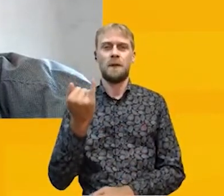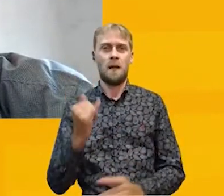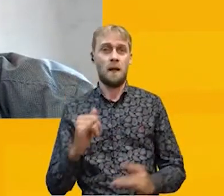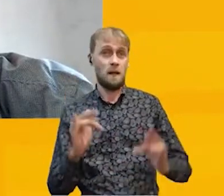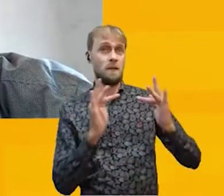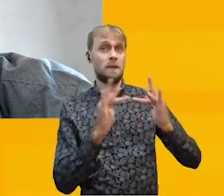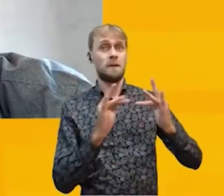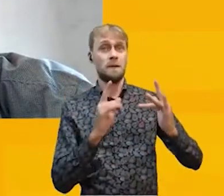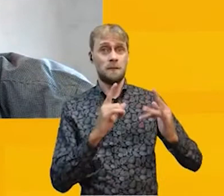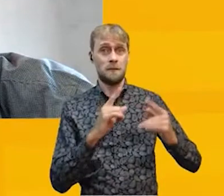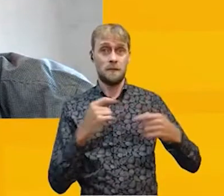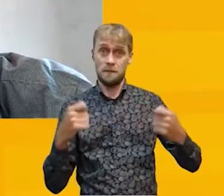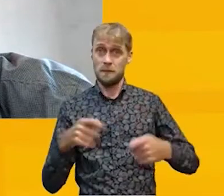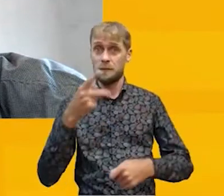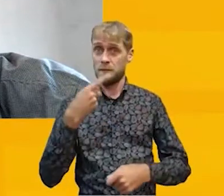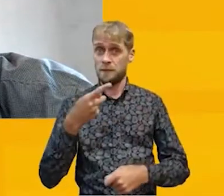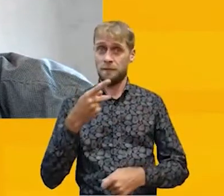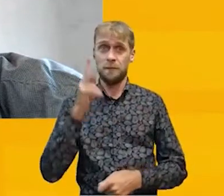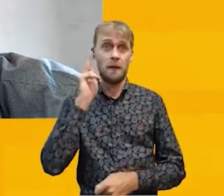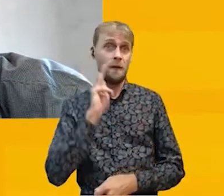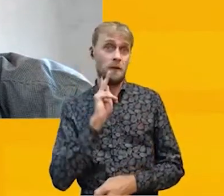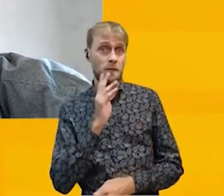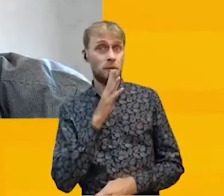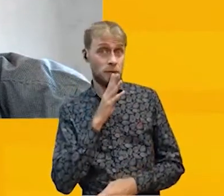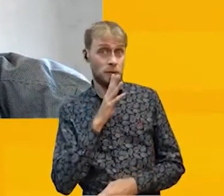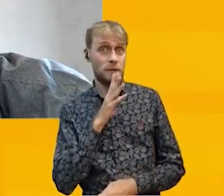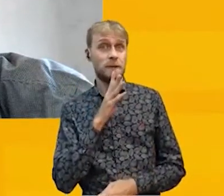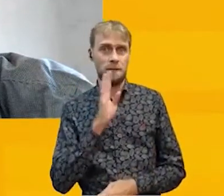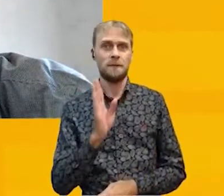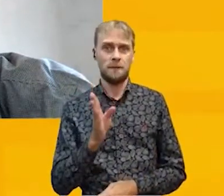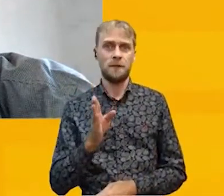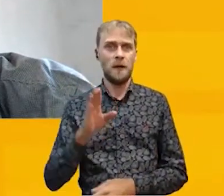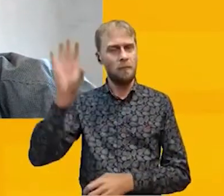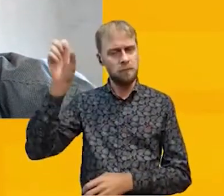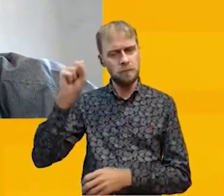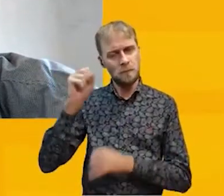deve estar falando aí, e o Ralu com certeza deve estar puxando algumas informações,